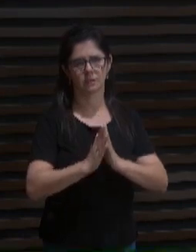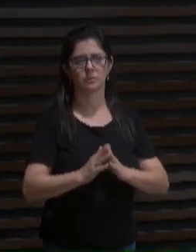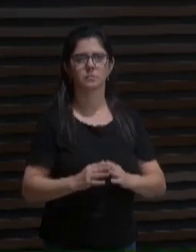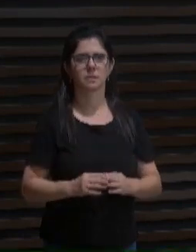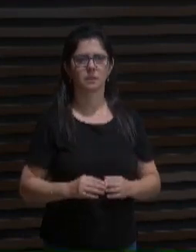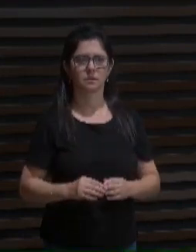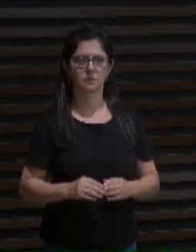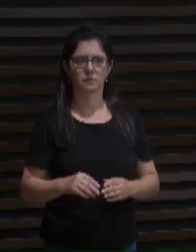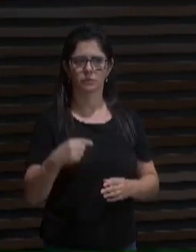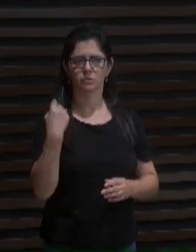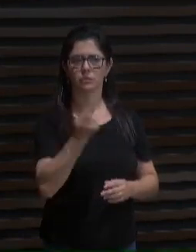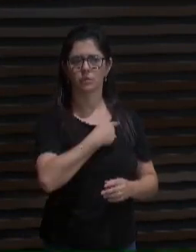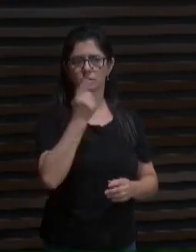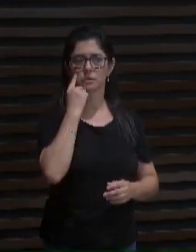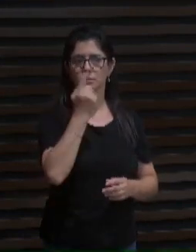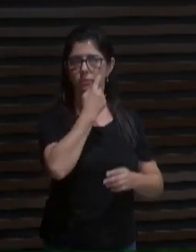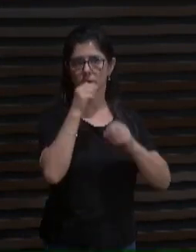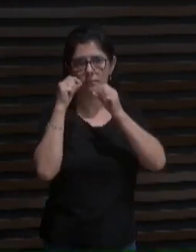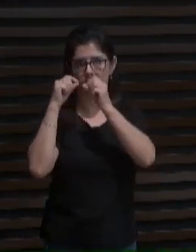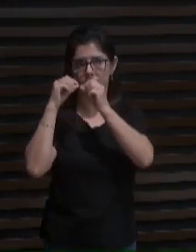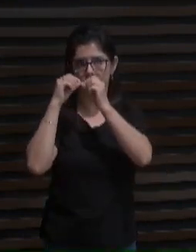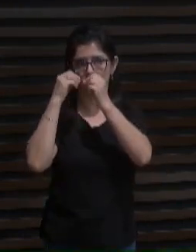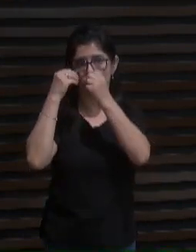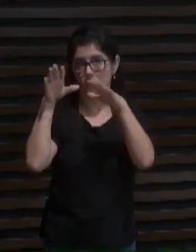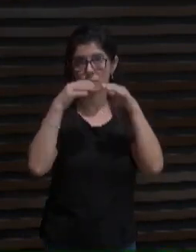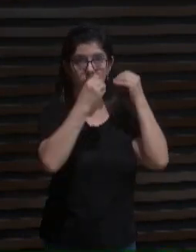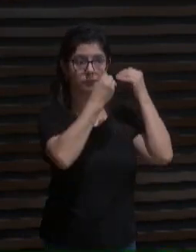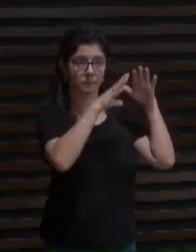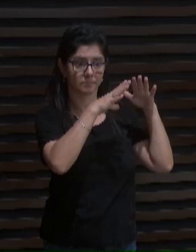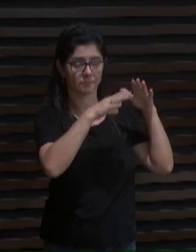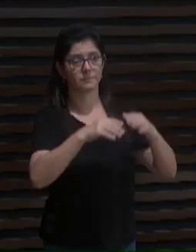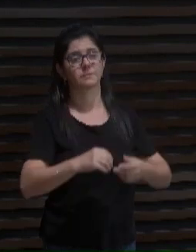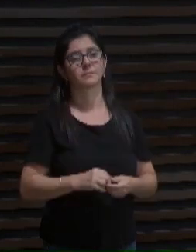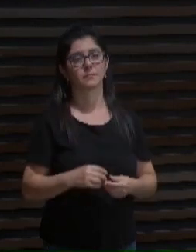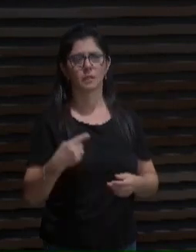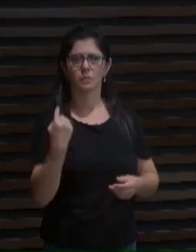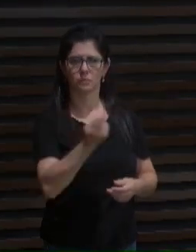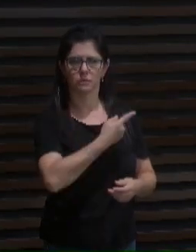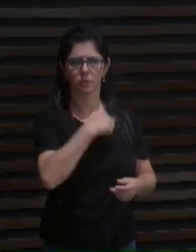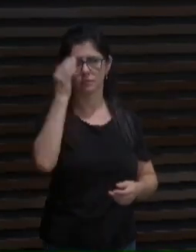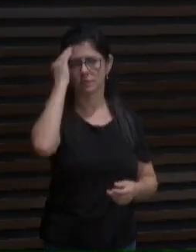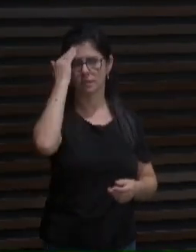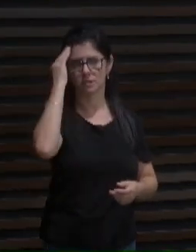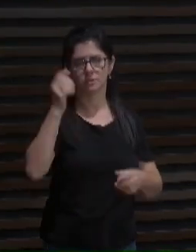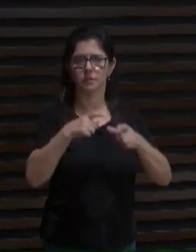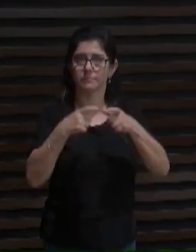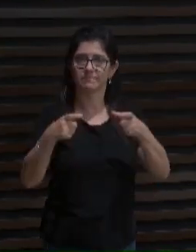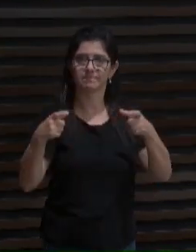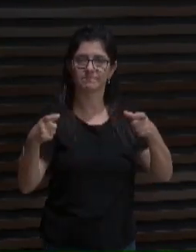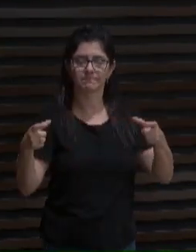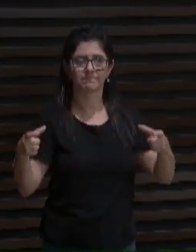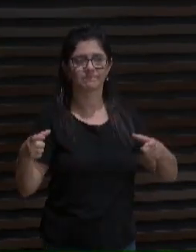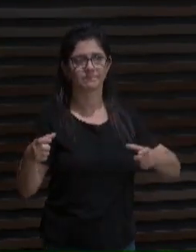olhos são abertos e o nosso entendimento é ampliado sobre o que estamos pedindo. Vamos